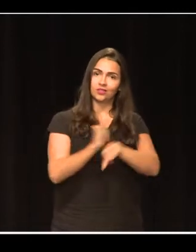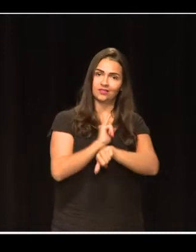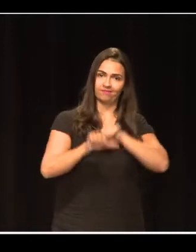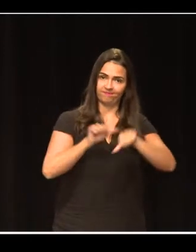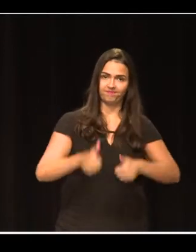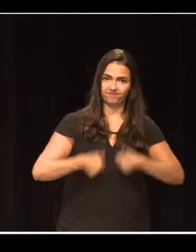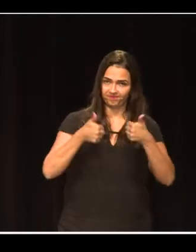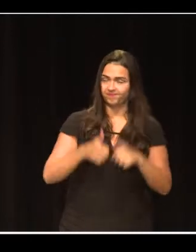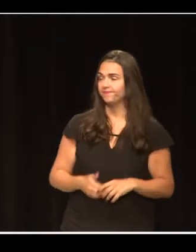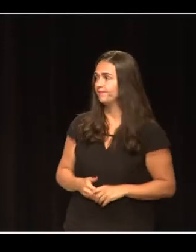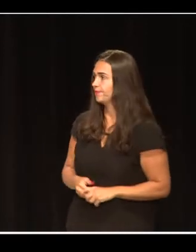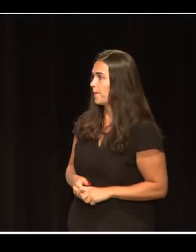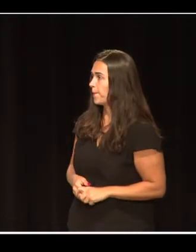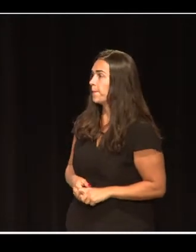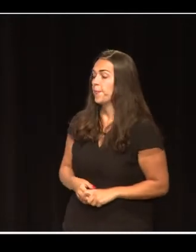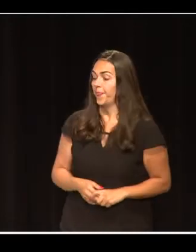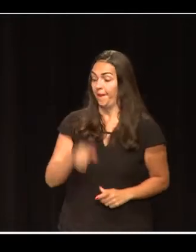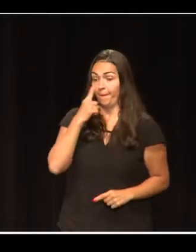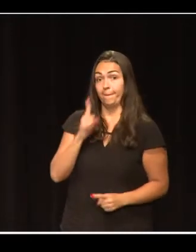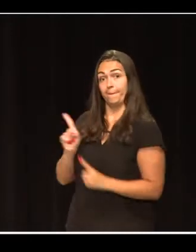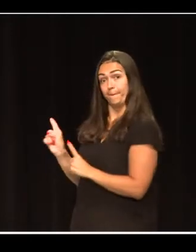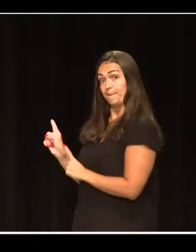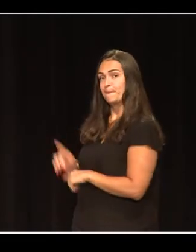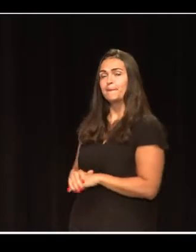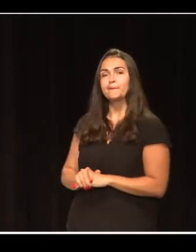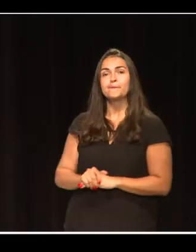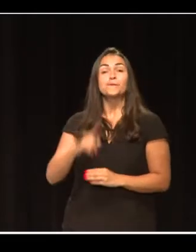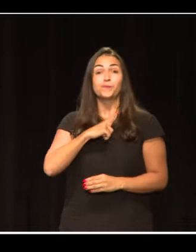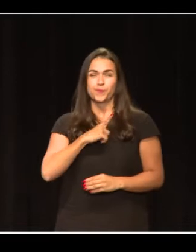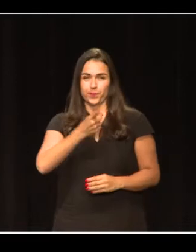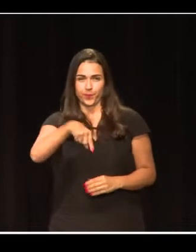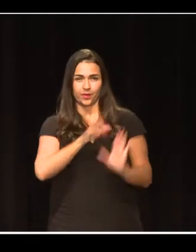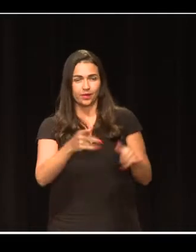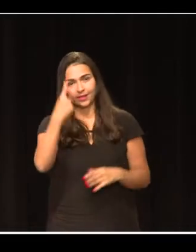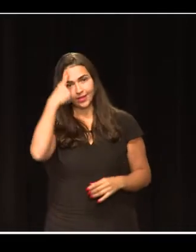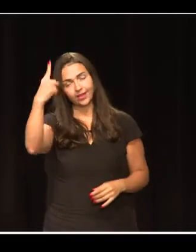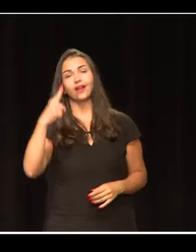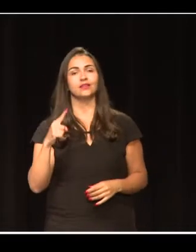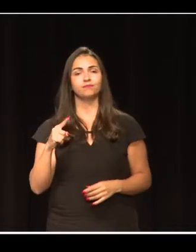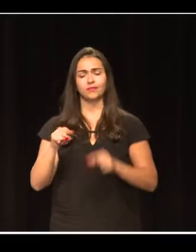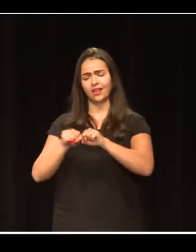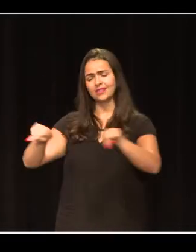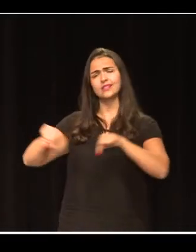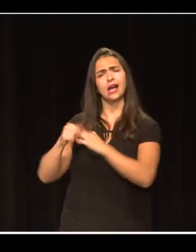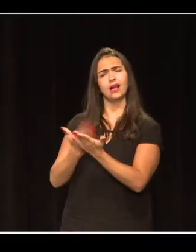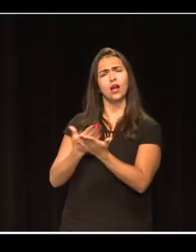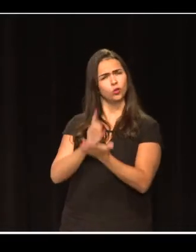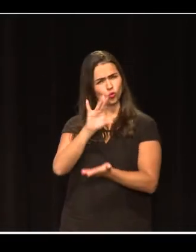Né? E aí, além, como a gente trabalha com essa ideia de que a sala de aula não é o único